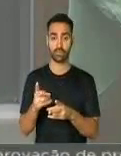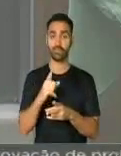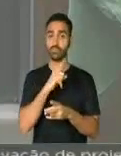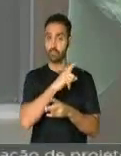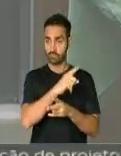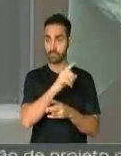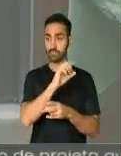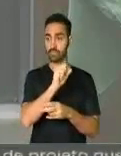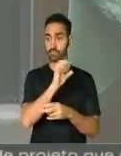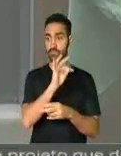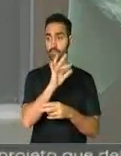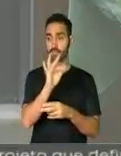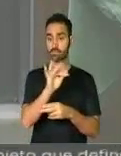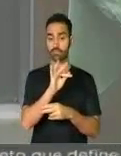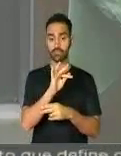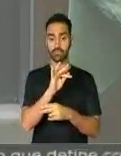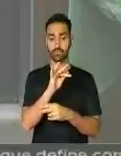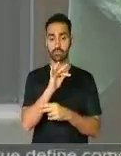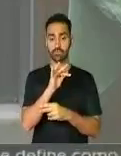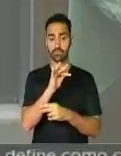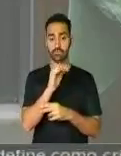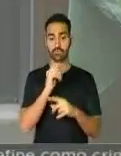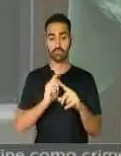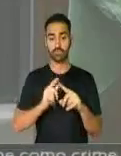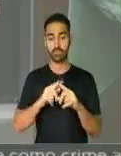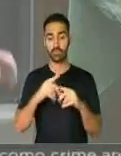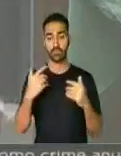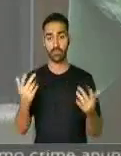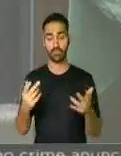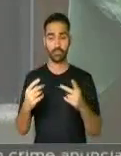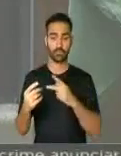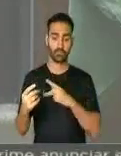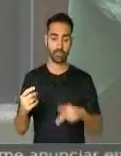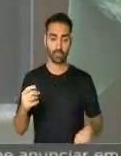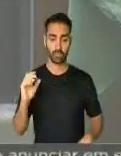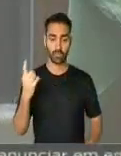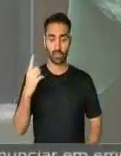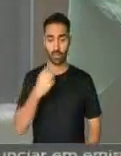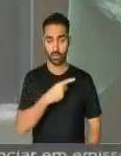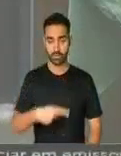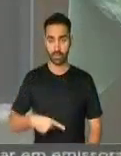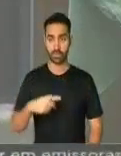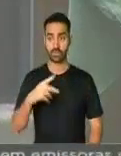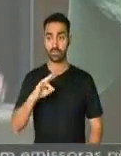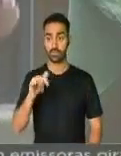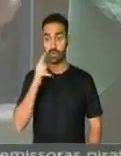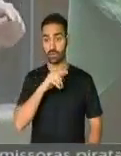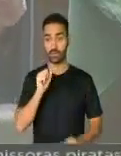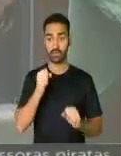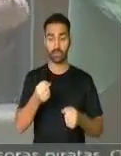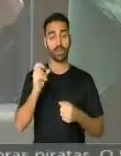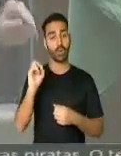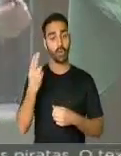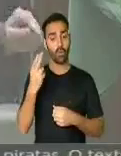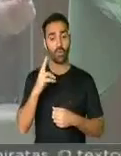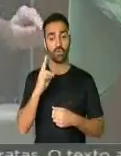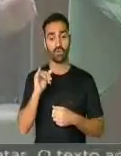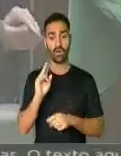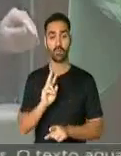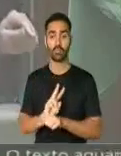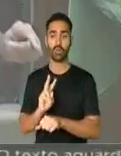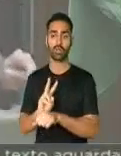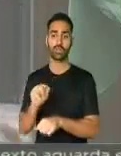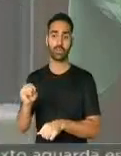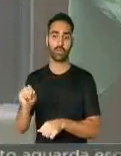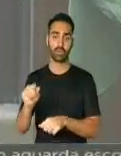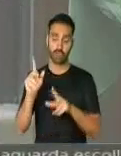Supremo porque aí o presidente ou ex-presidente temer tenha que se defender ou se nós Vamos blindar mais uma vez